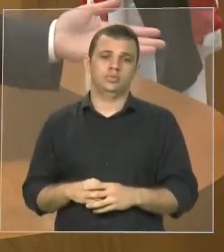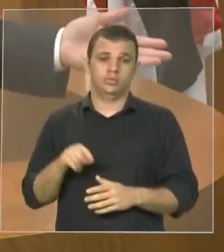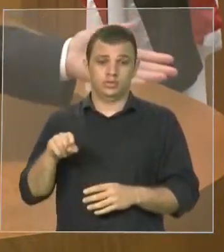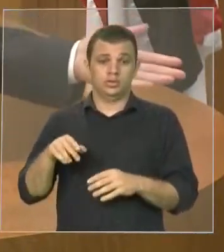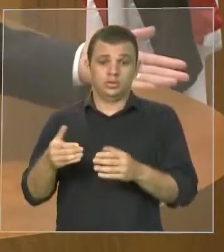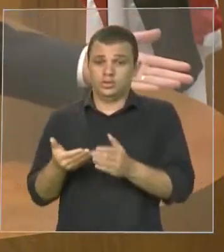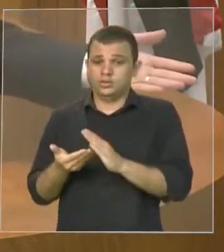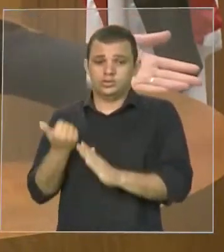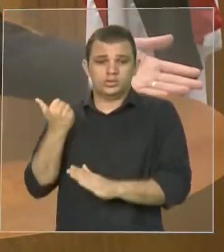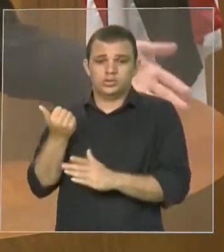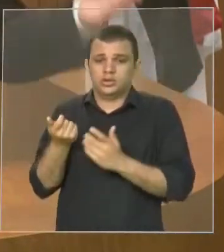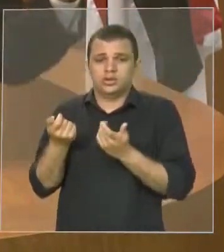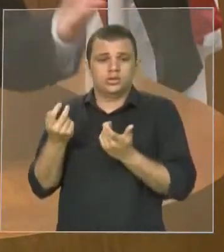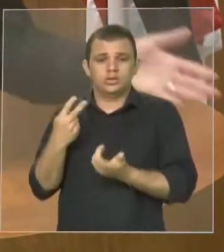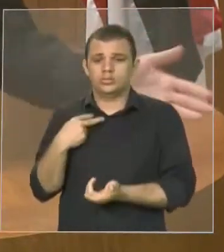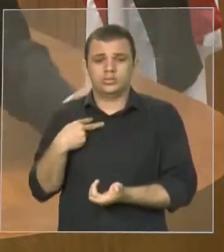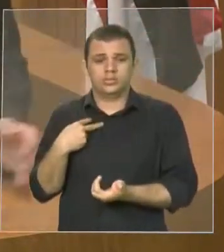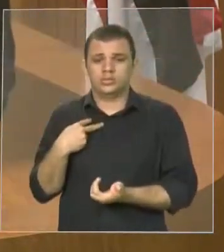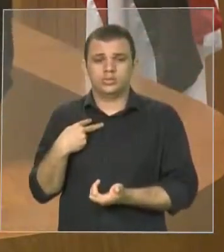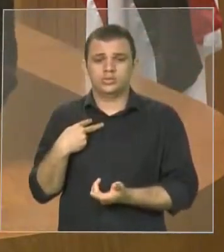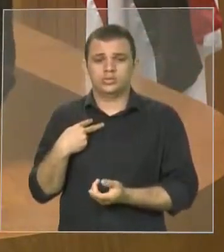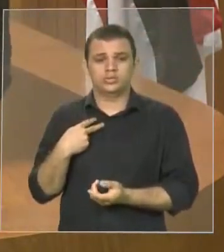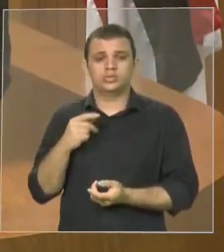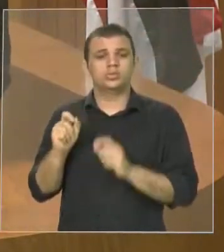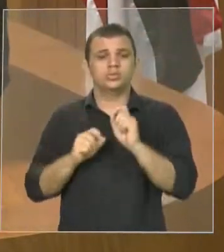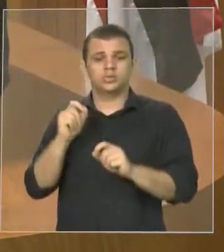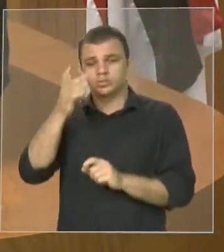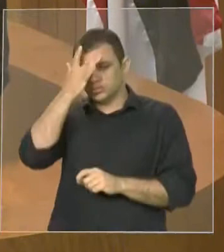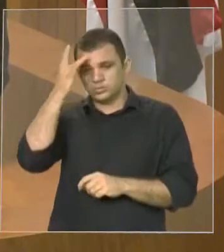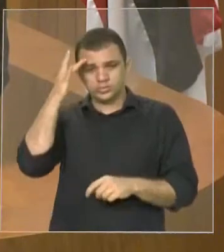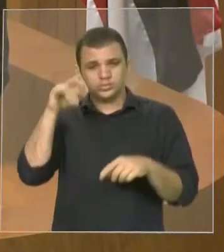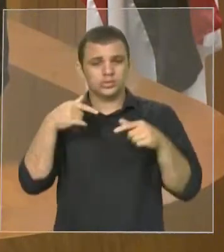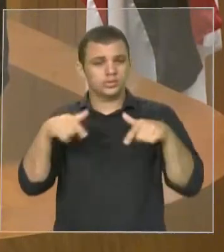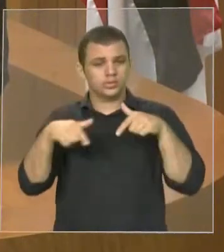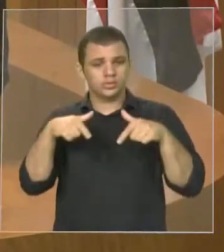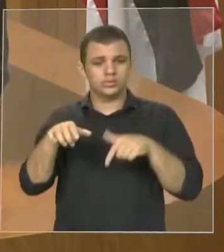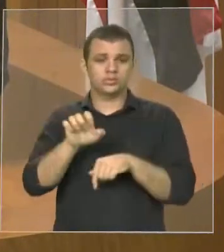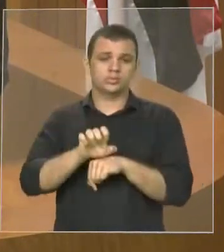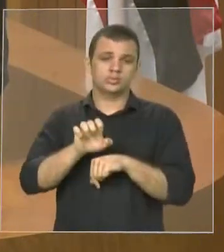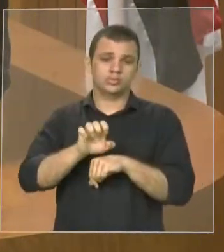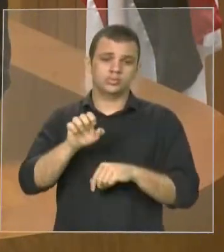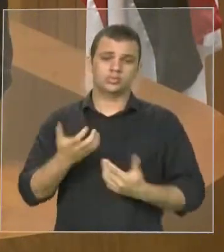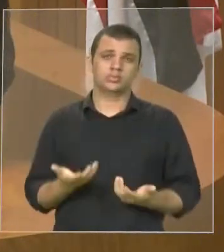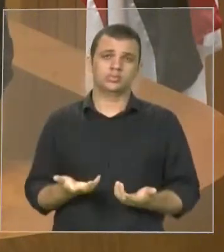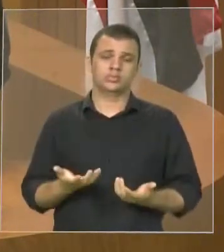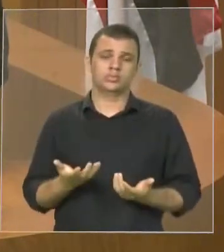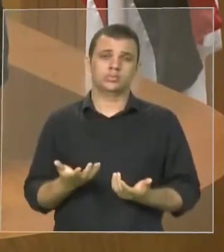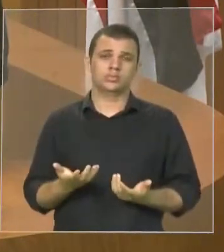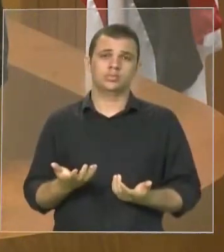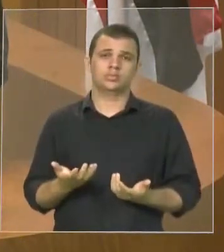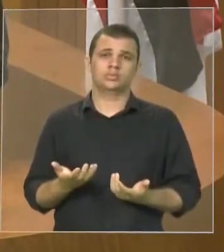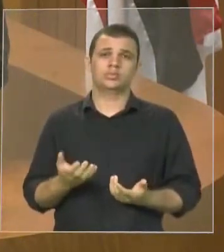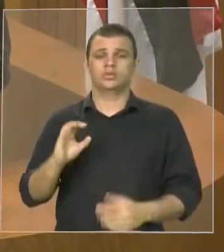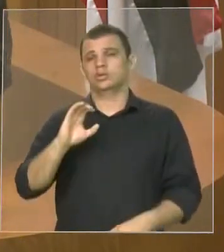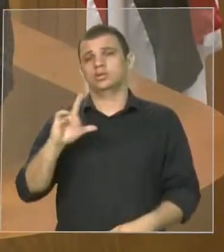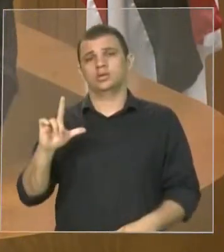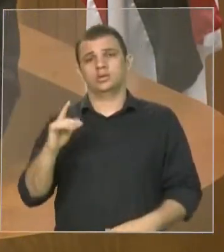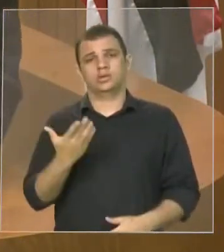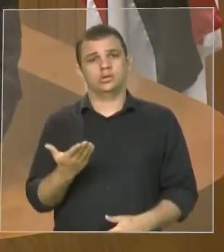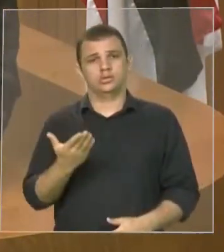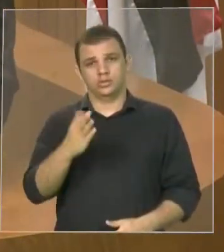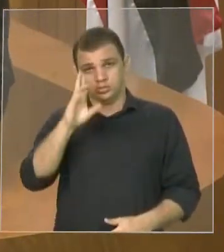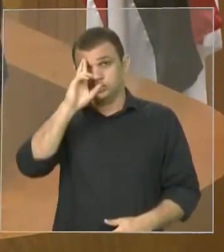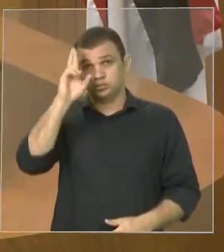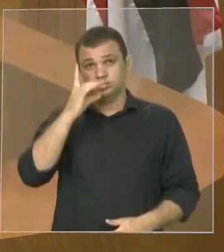ter saído, que são os servidores estaduais. Ora, senhores deputados,